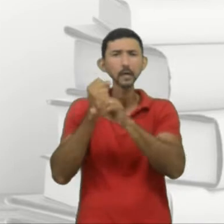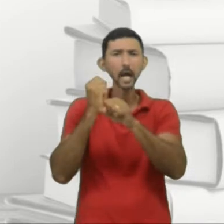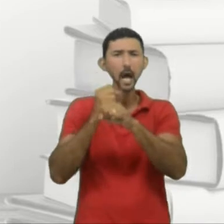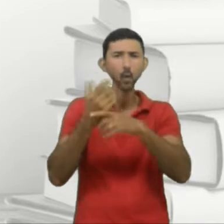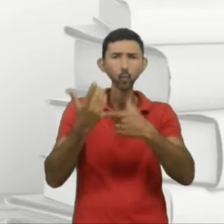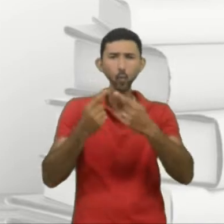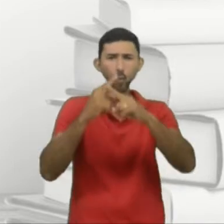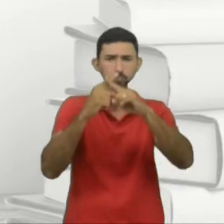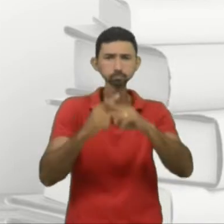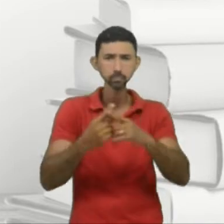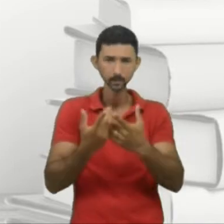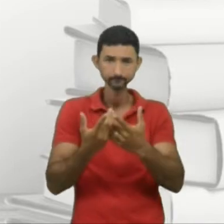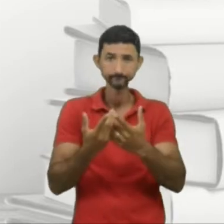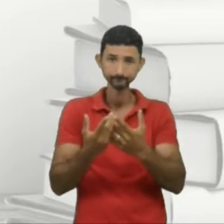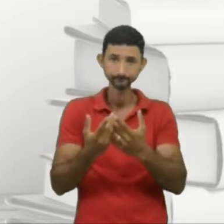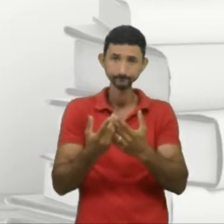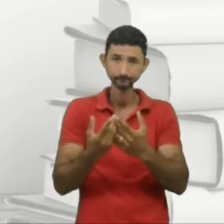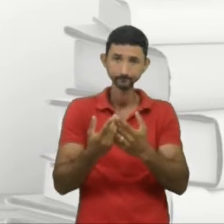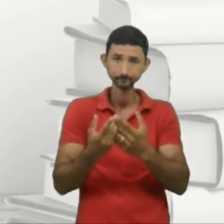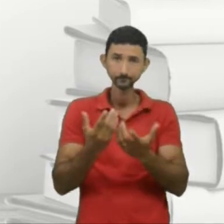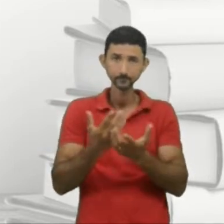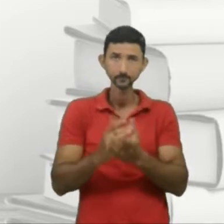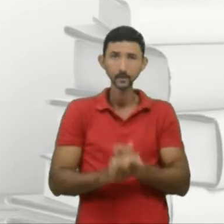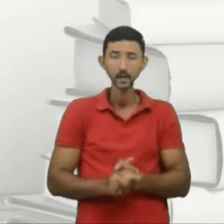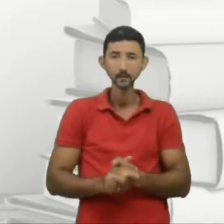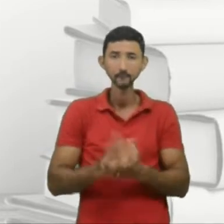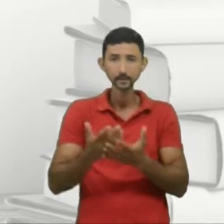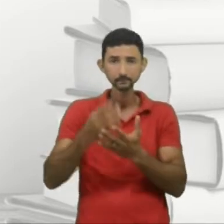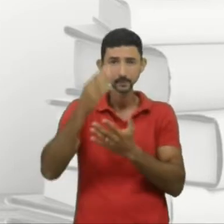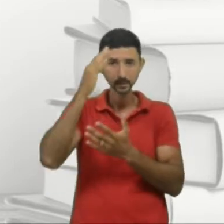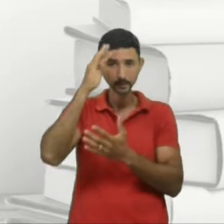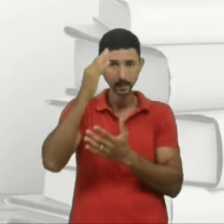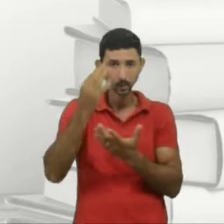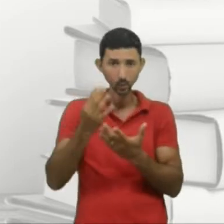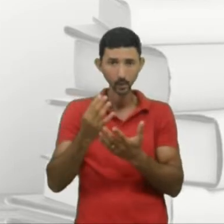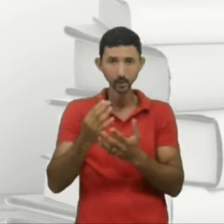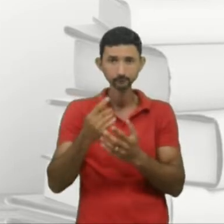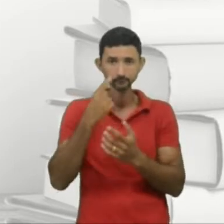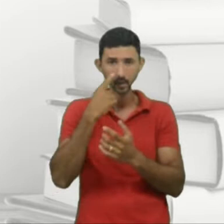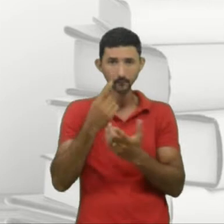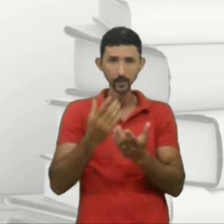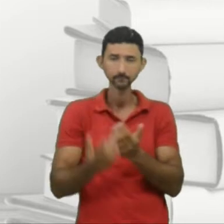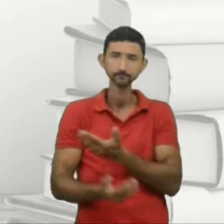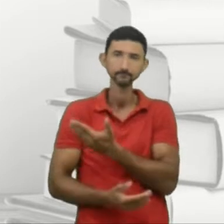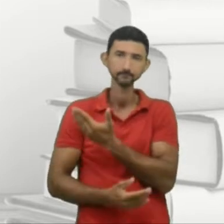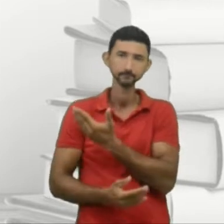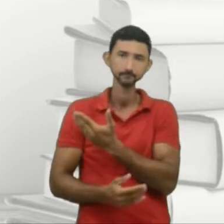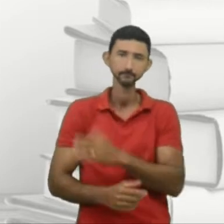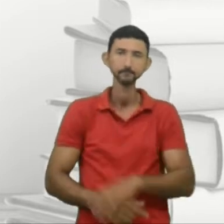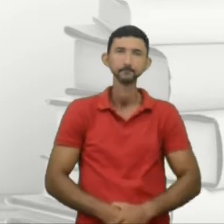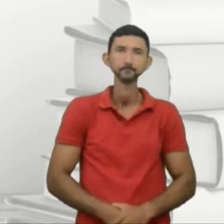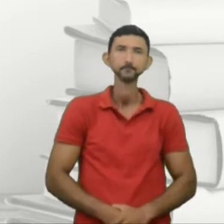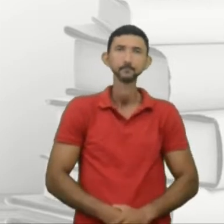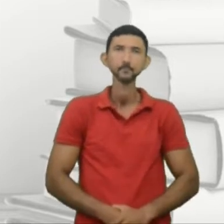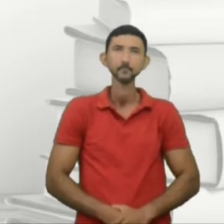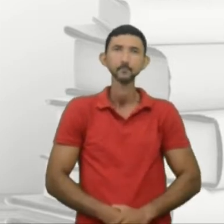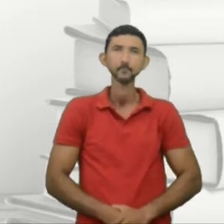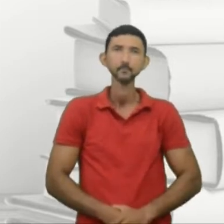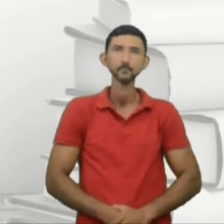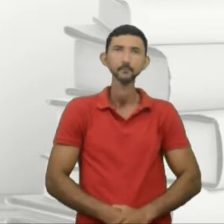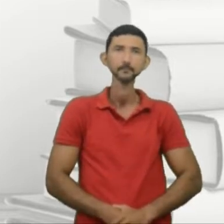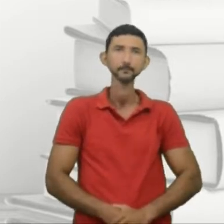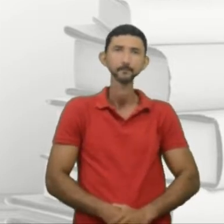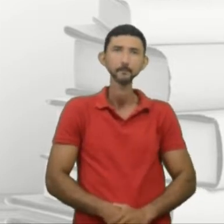princípio multiplicativo, certo? Antes de chegar na teoria, vamos verificar a situação problemas. Situação problema